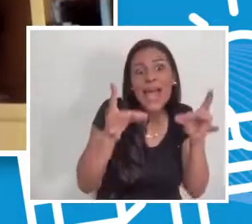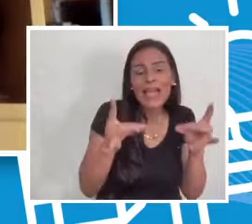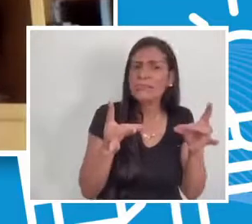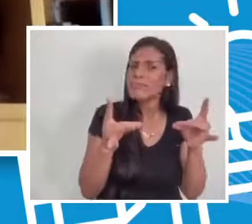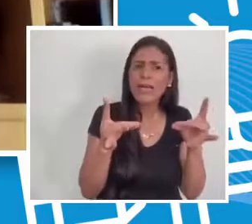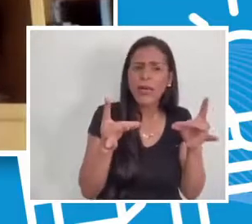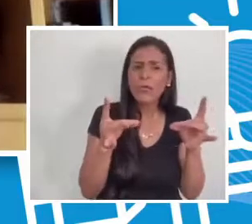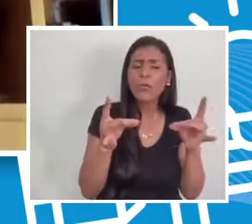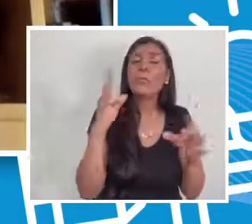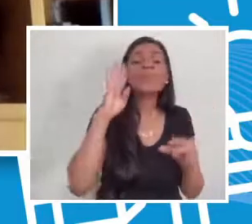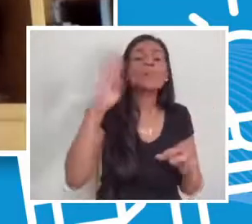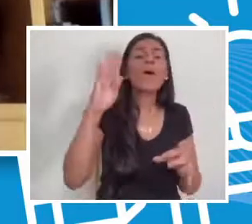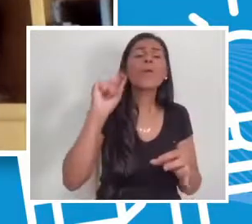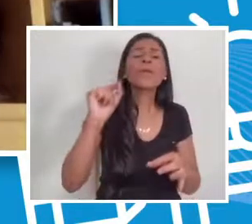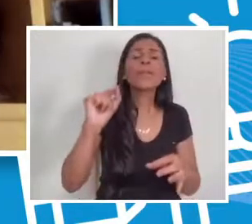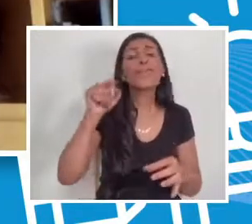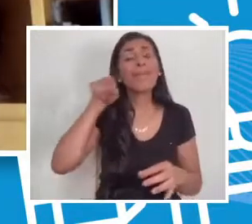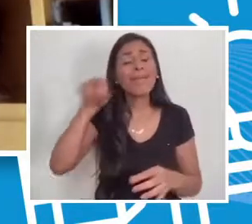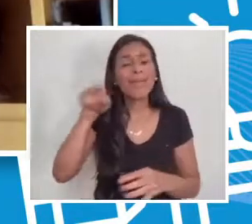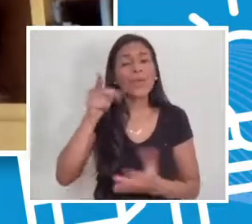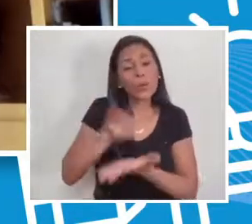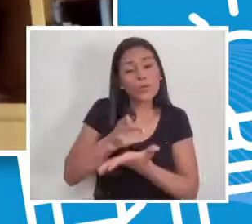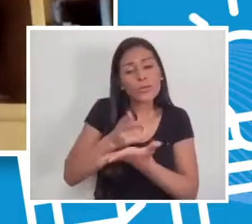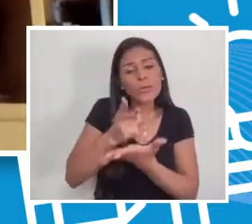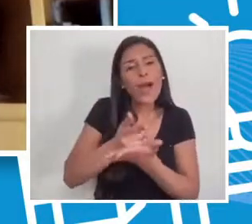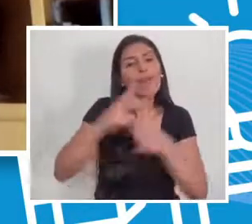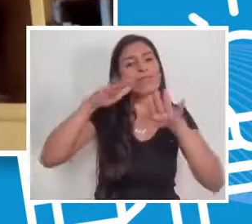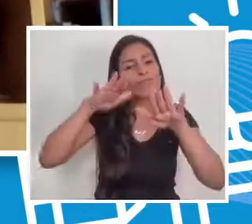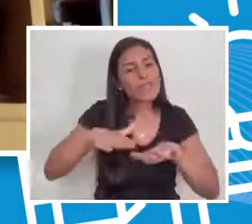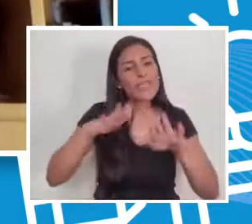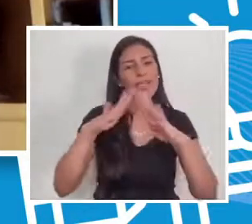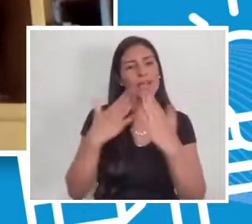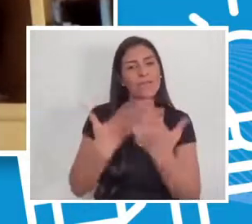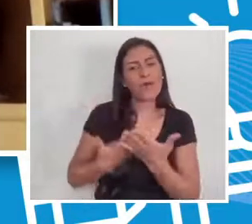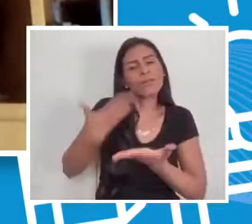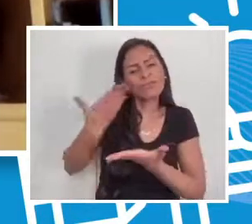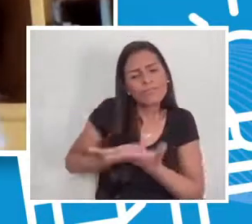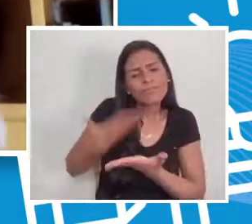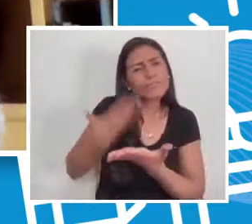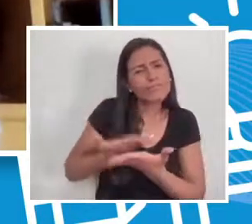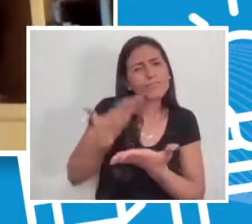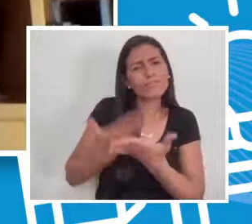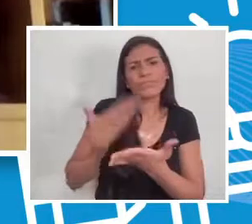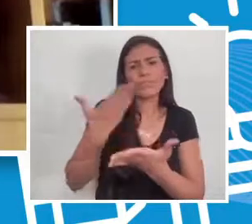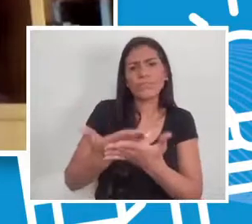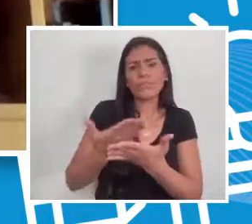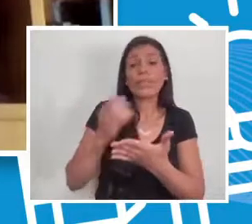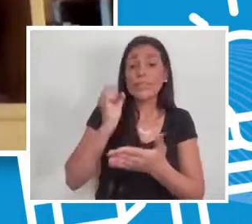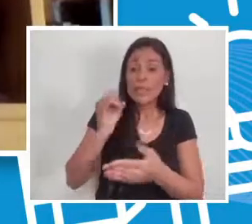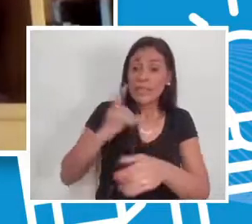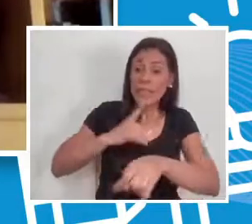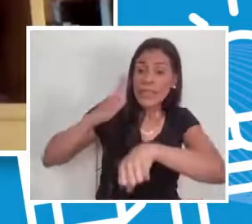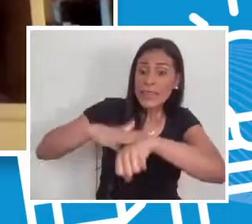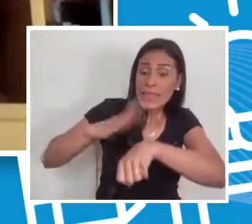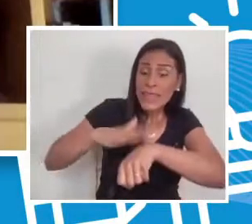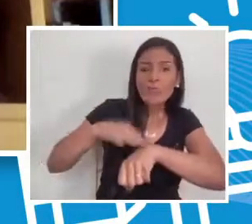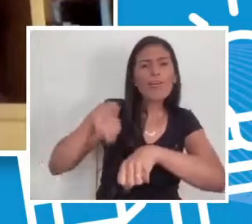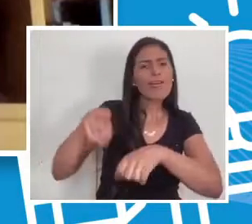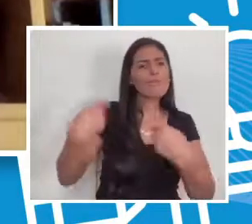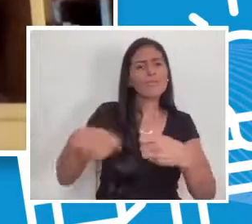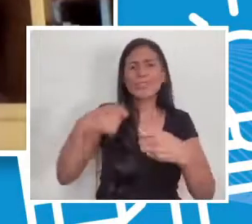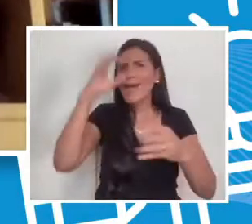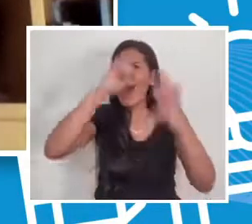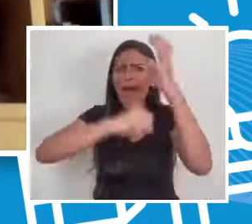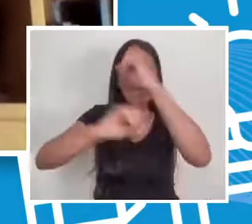escola, ele precisa aprender tudo o que for possível nesse tempo que nós temos. Nós precisamos fazer a melhor escola